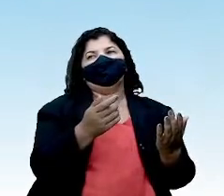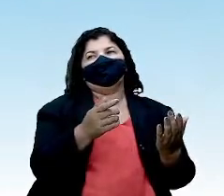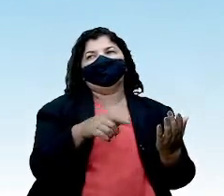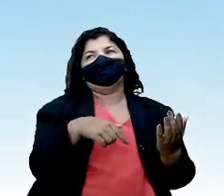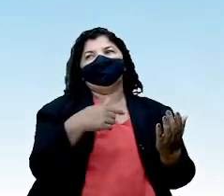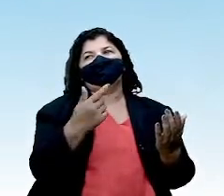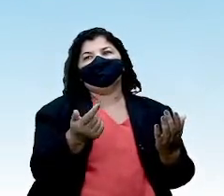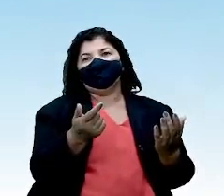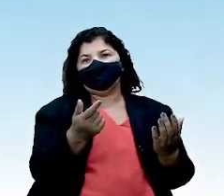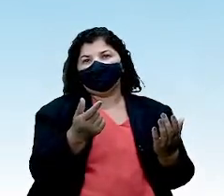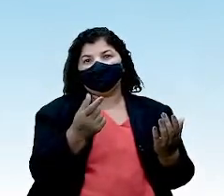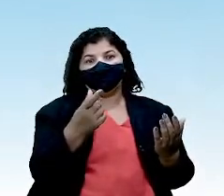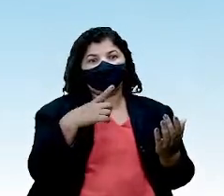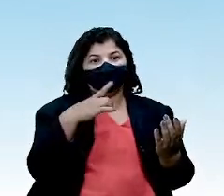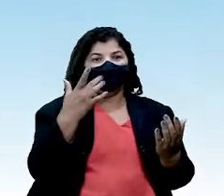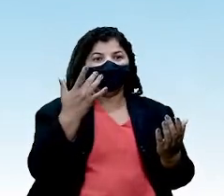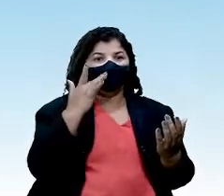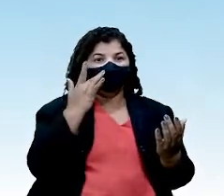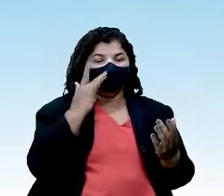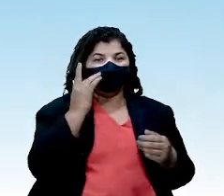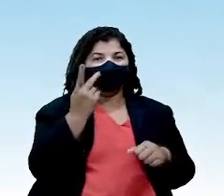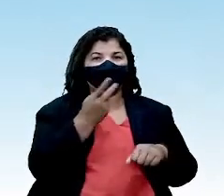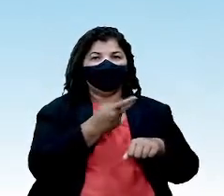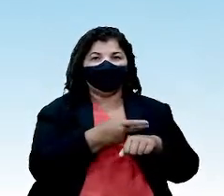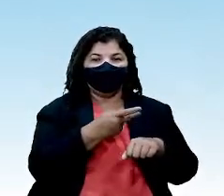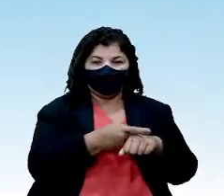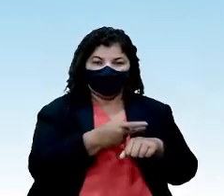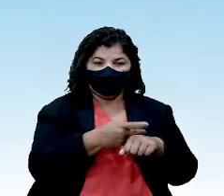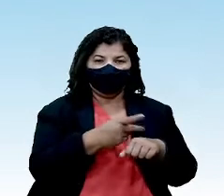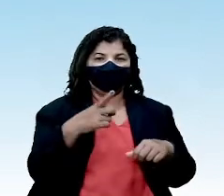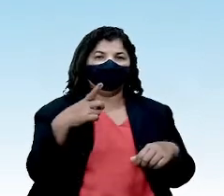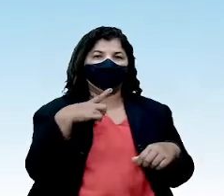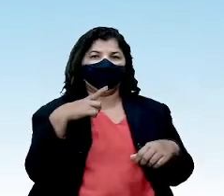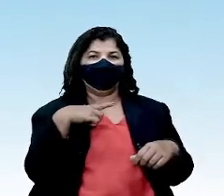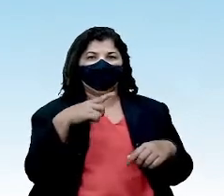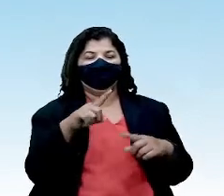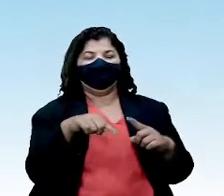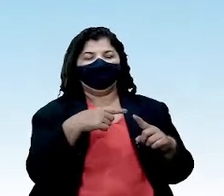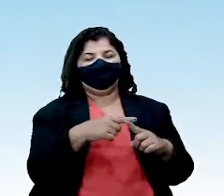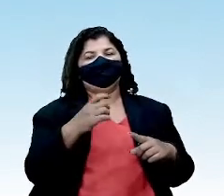mais ouro e prata uma nação possuísse, mais rica ela seria.